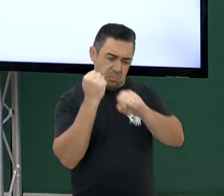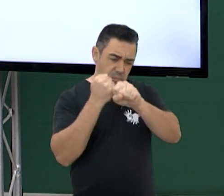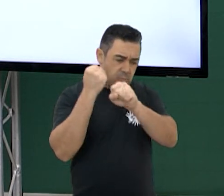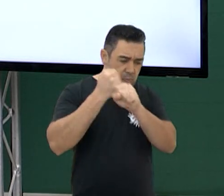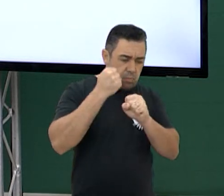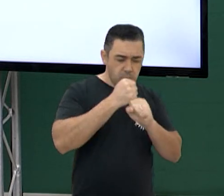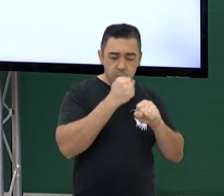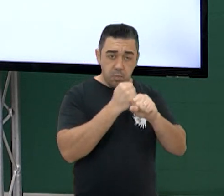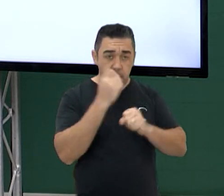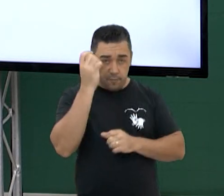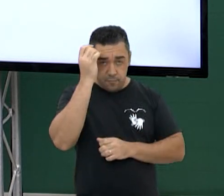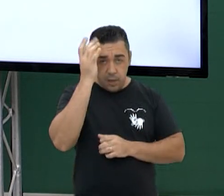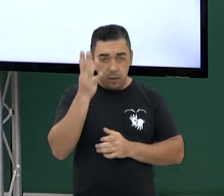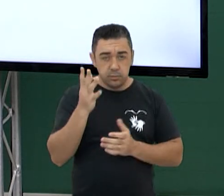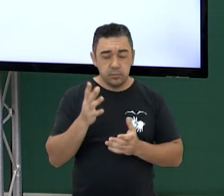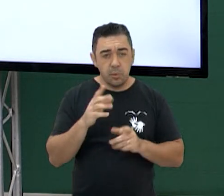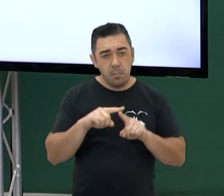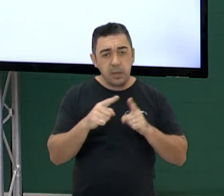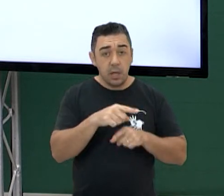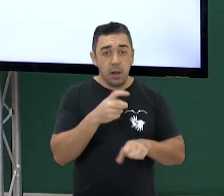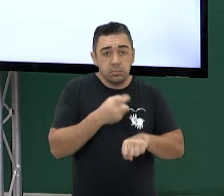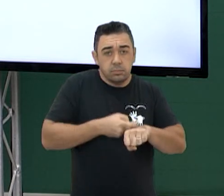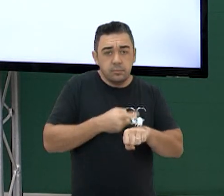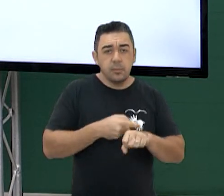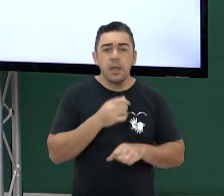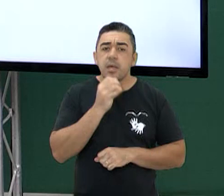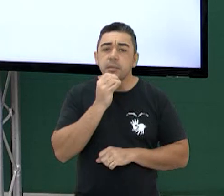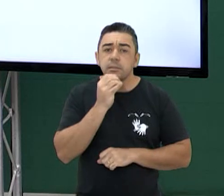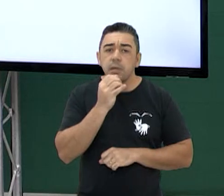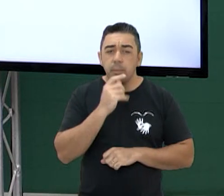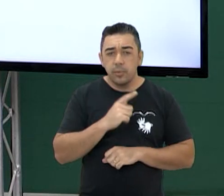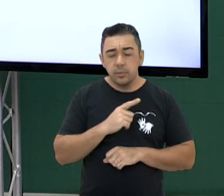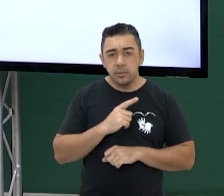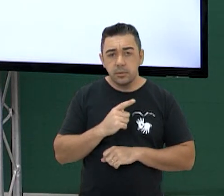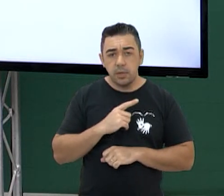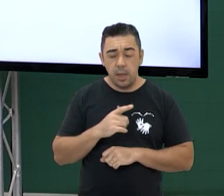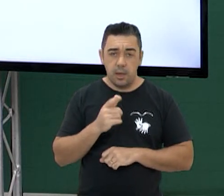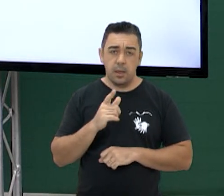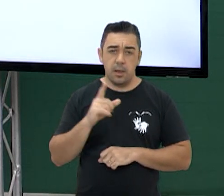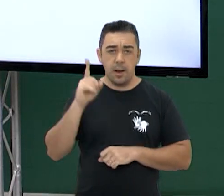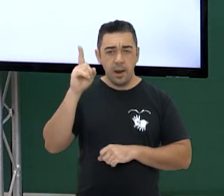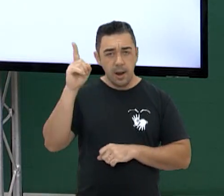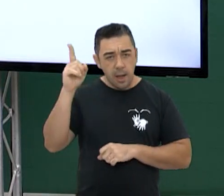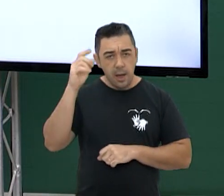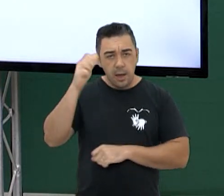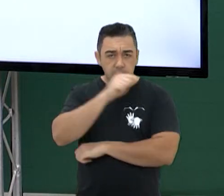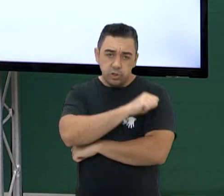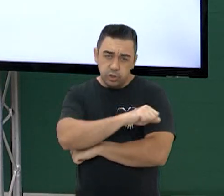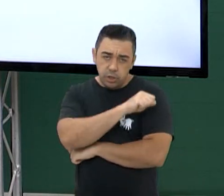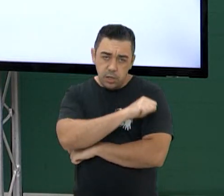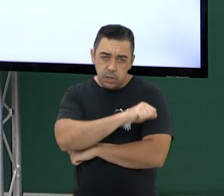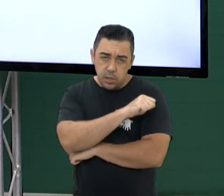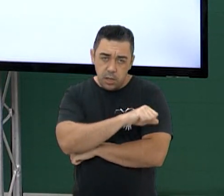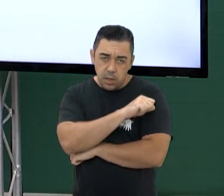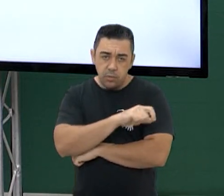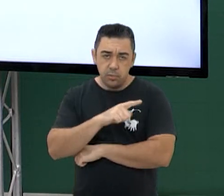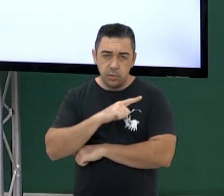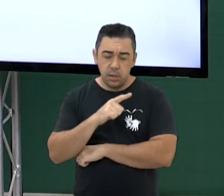resistência. Um exemplo de escultura em pedra-sabão é o Cristo Redentor, feito em pedra-sabão também.